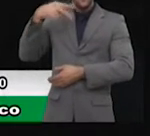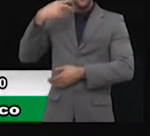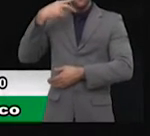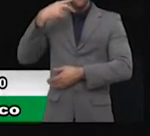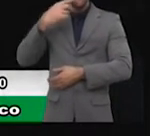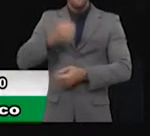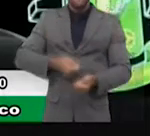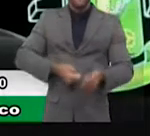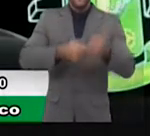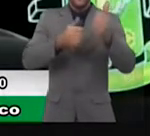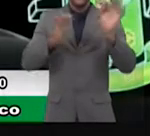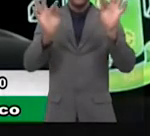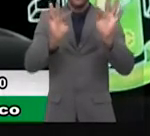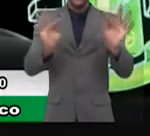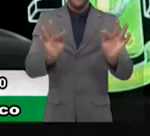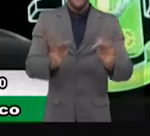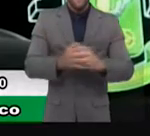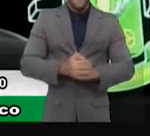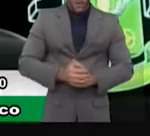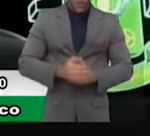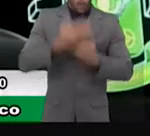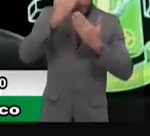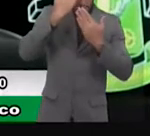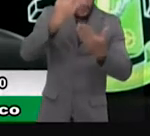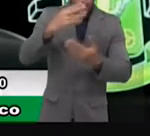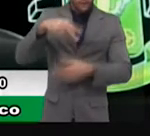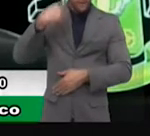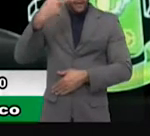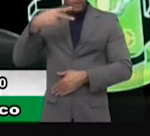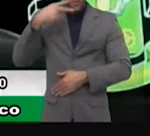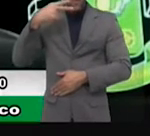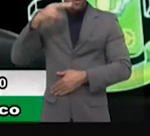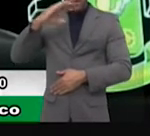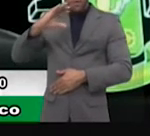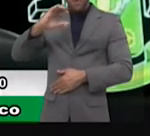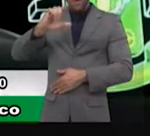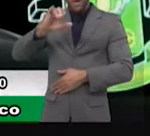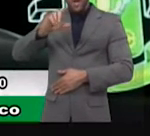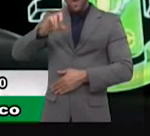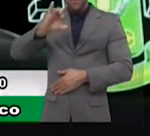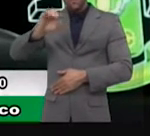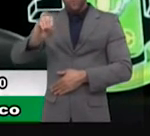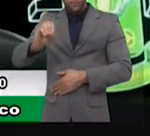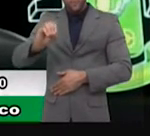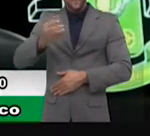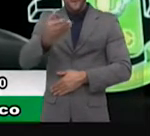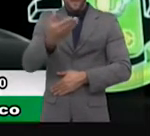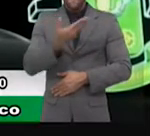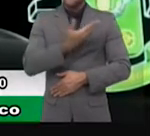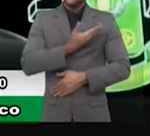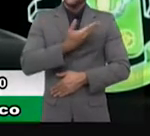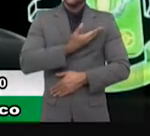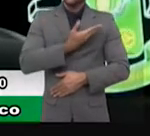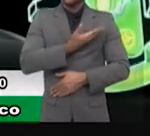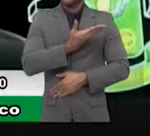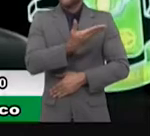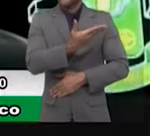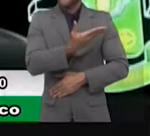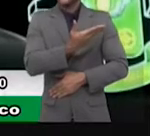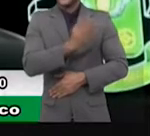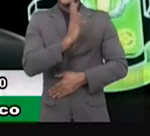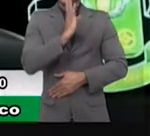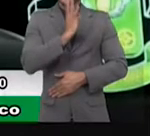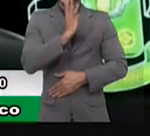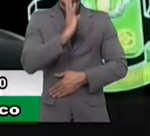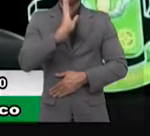Um abraço, presidente. Obrigado, nobre vereador Cláudio da locadora, com um grande amigo também, a qual já conhecia